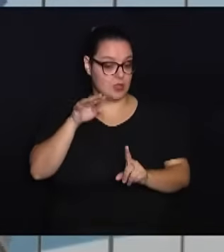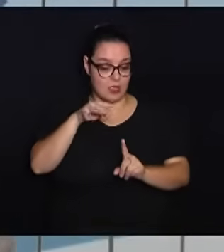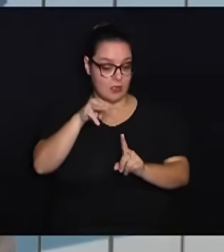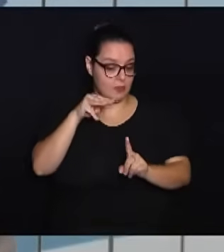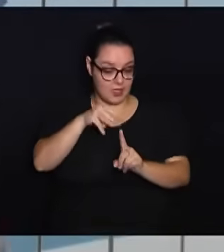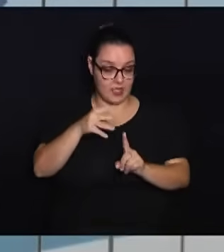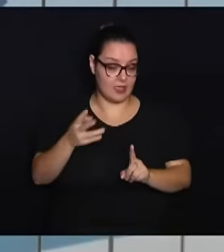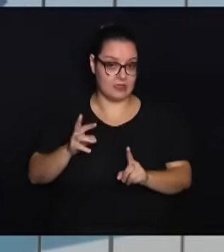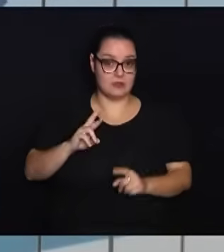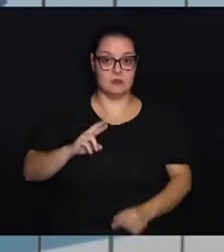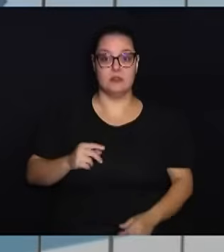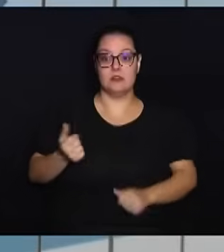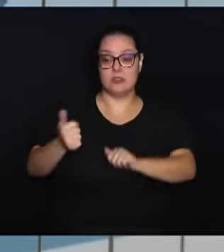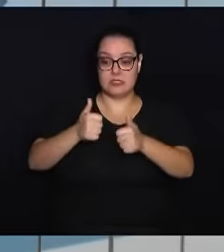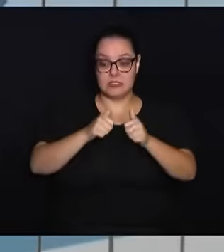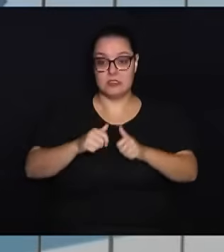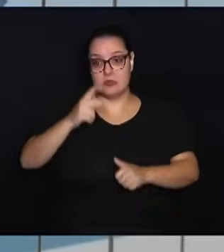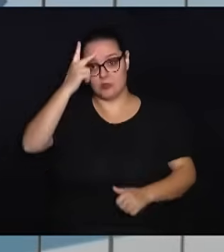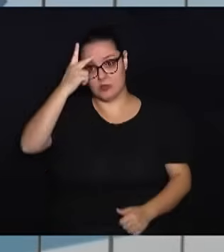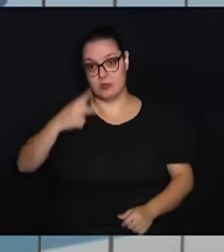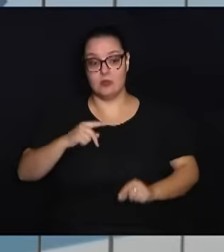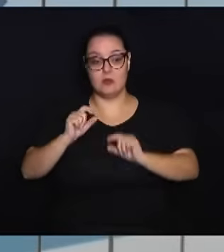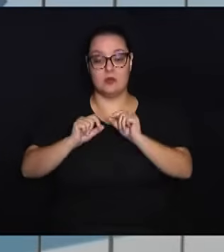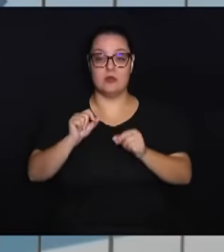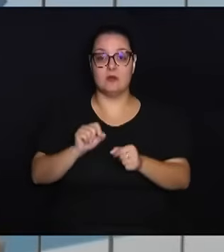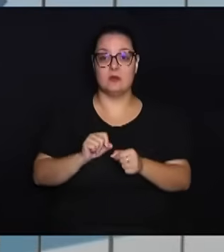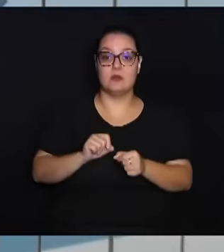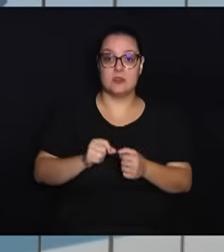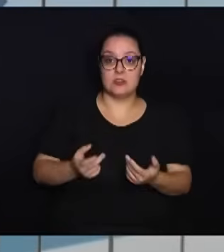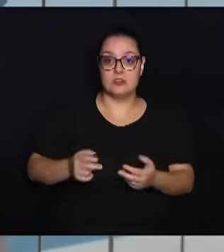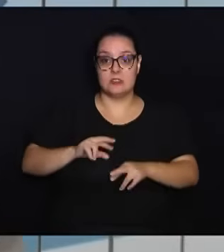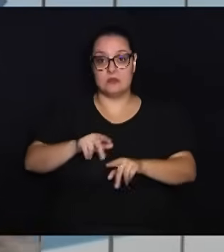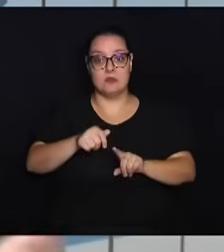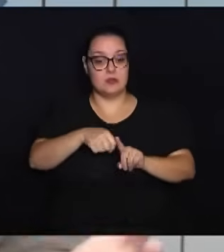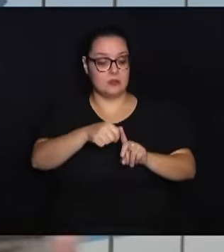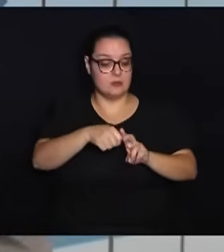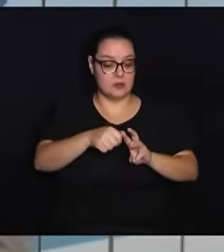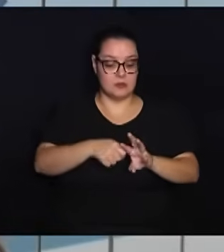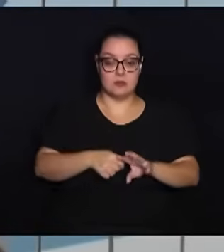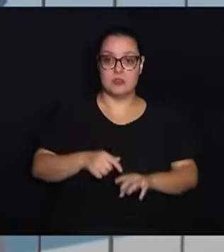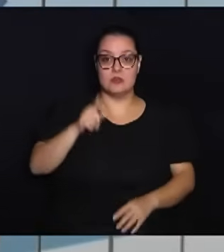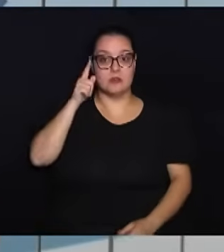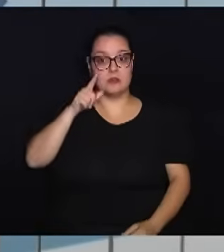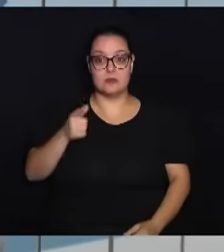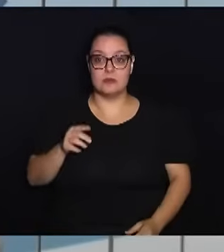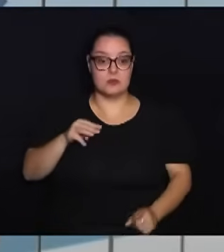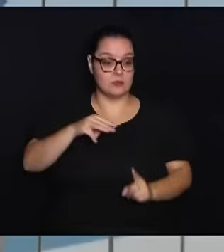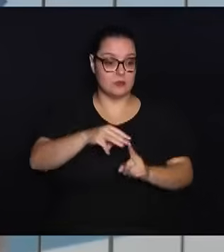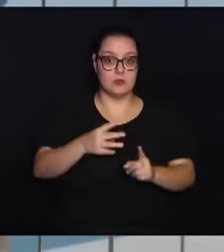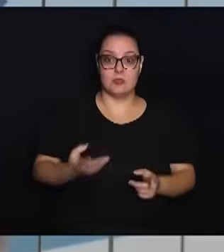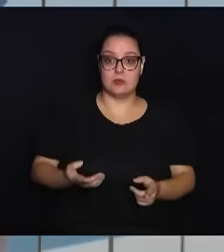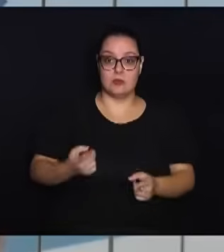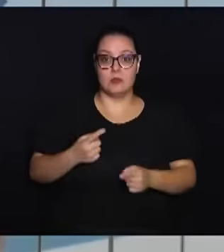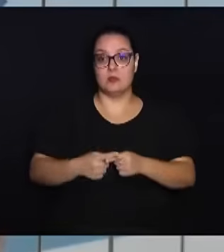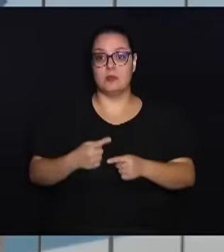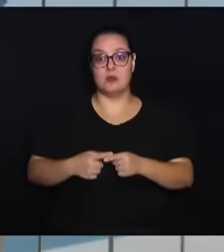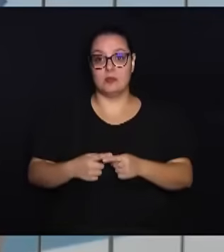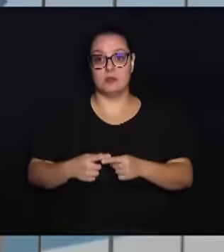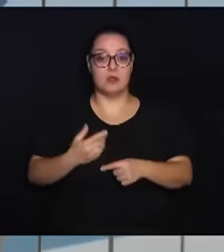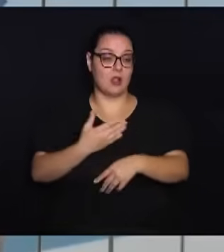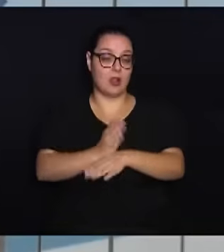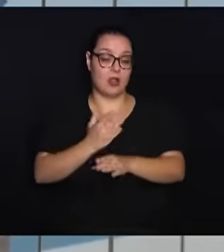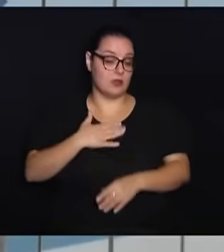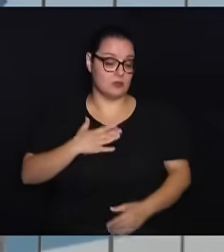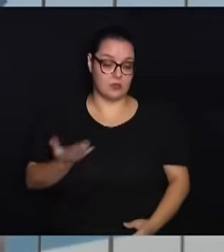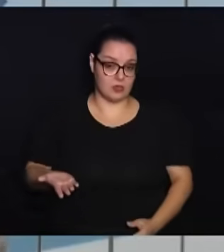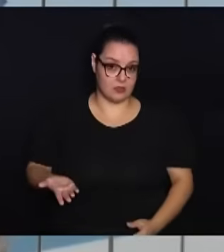essa autoanálise, sabe? Tipo, o que faltou? Teve vários meses que eu não alcançava uma meta por desleixo meu, aquele mês